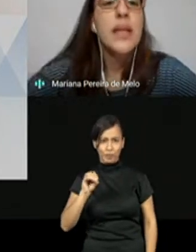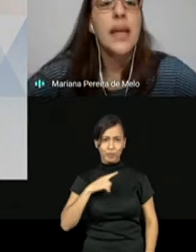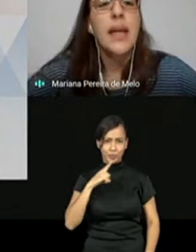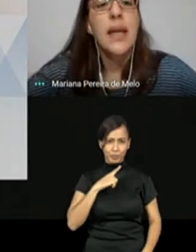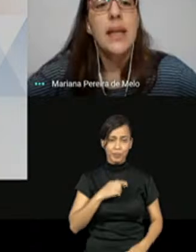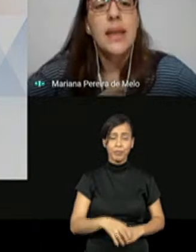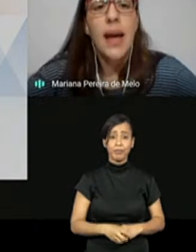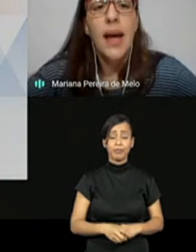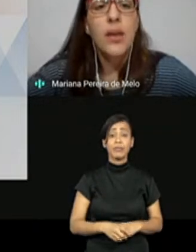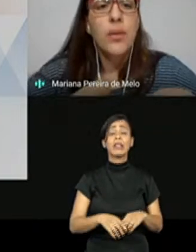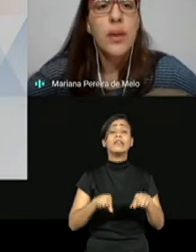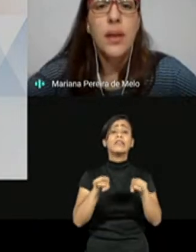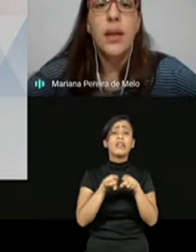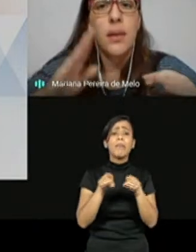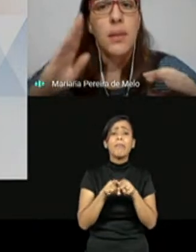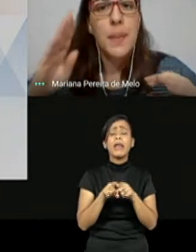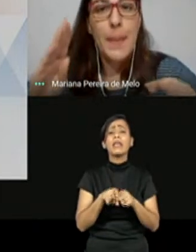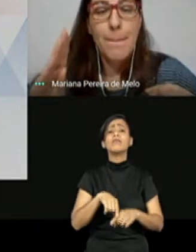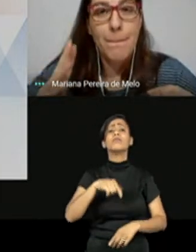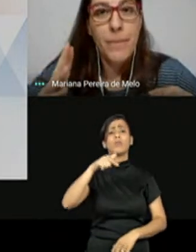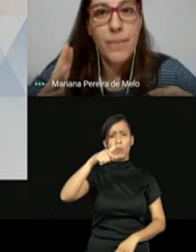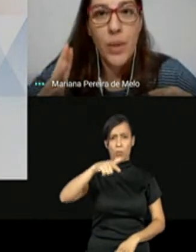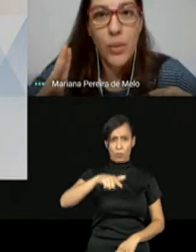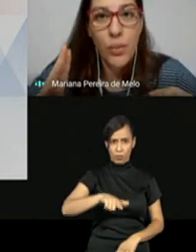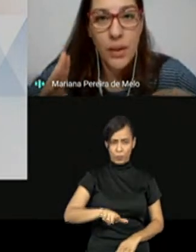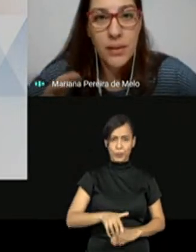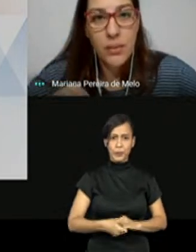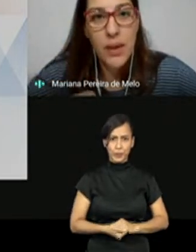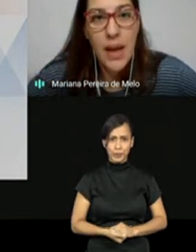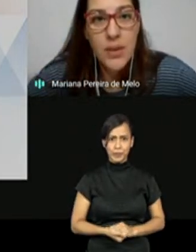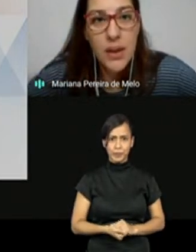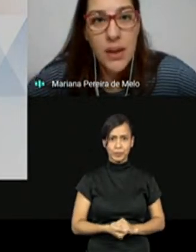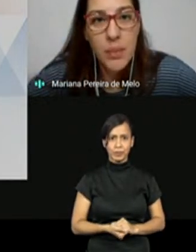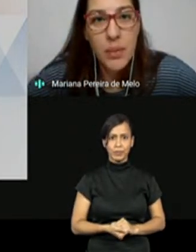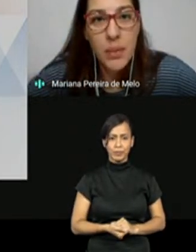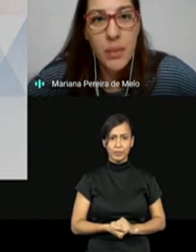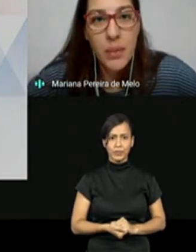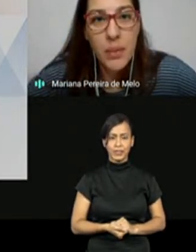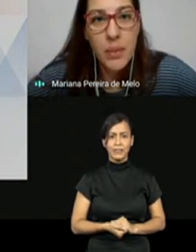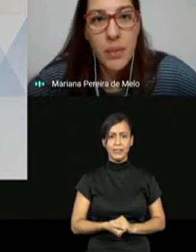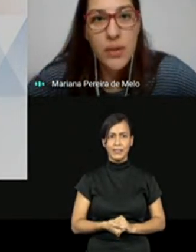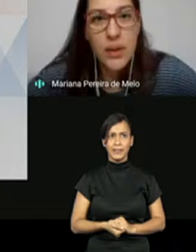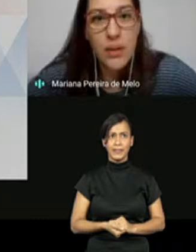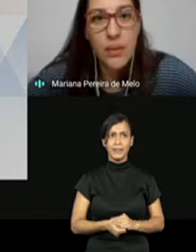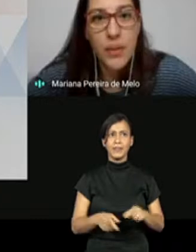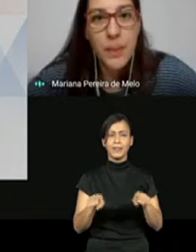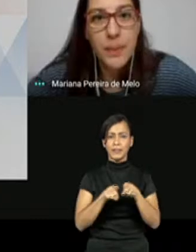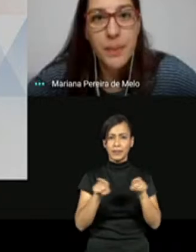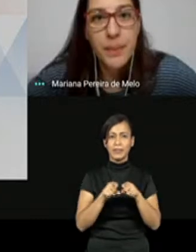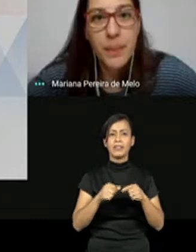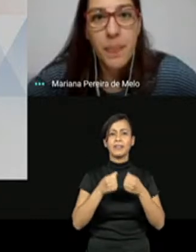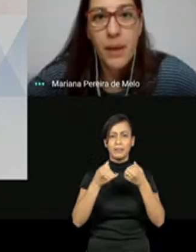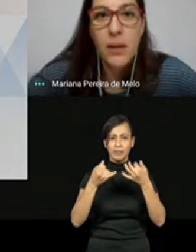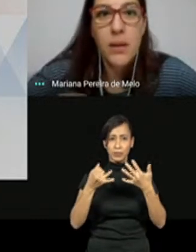então, assim, dado que, no caso aqui da probabilidade condicional, ó,